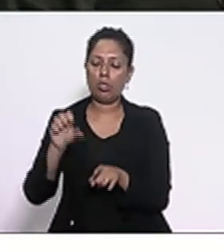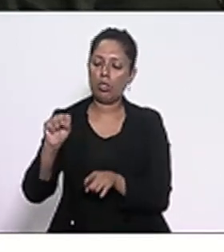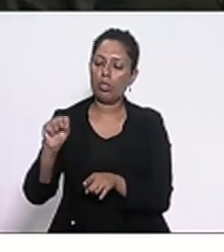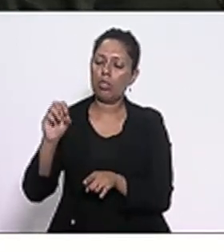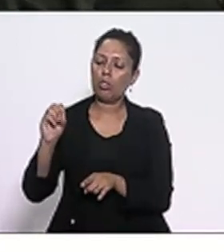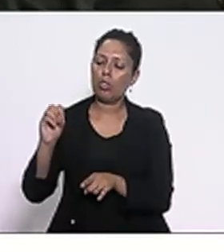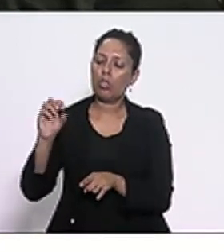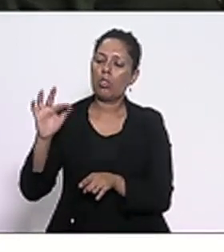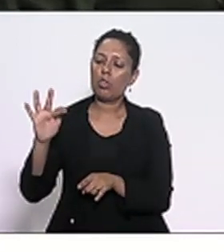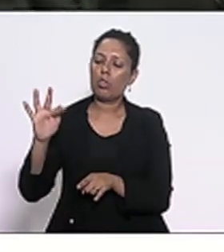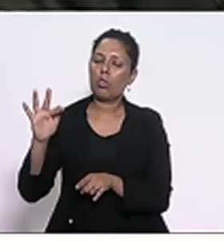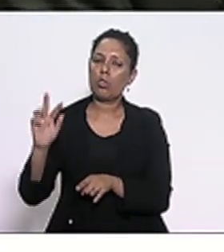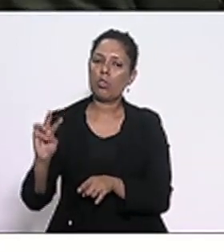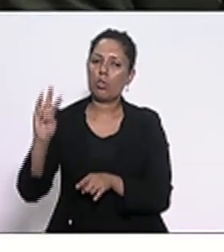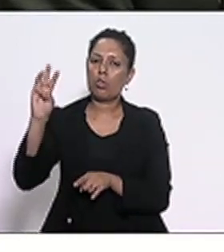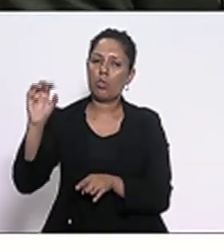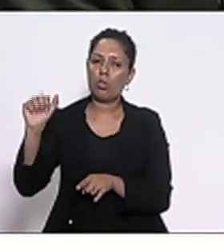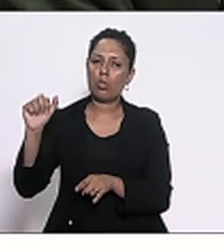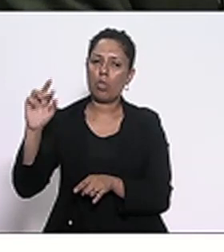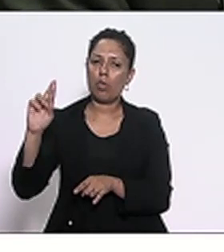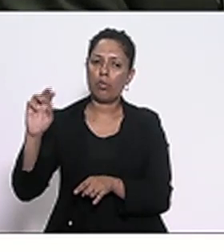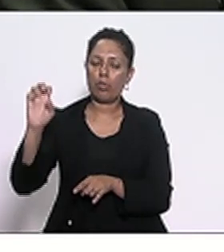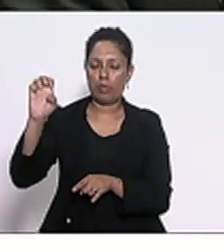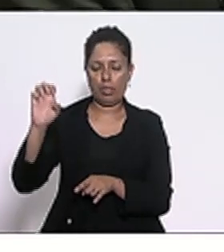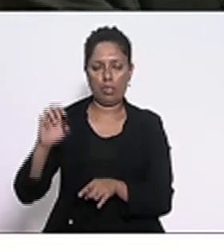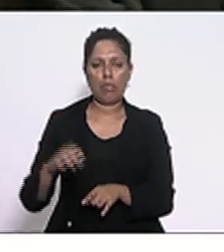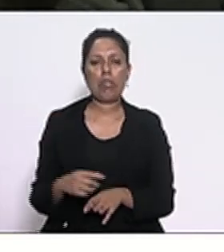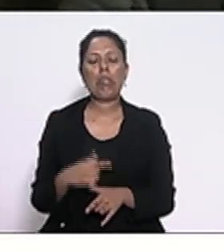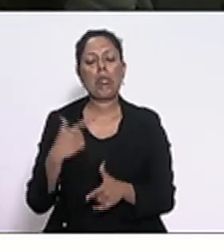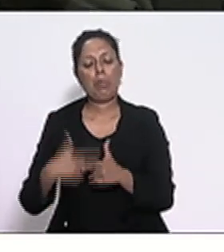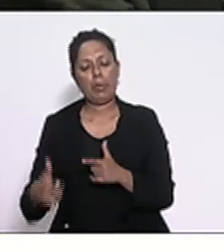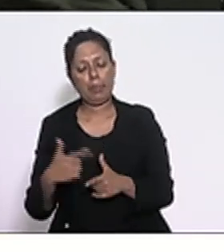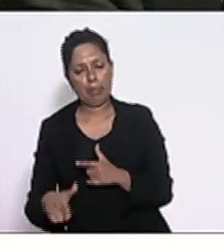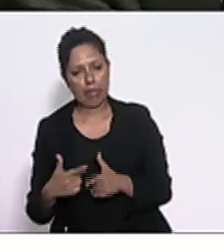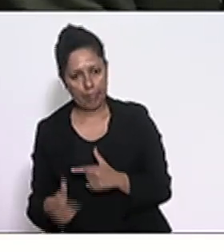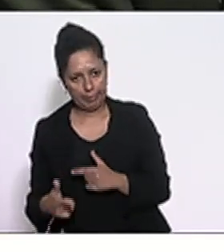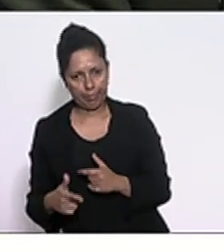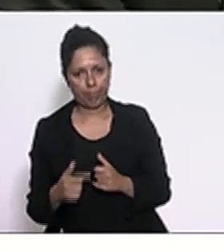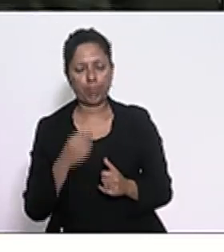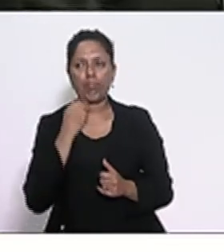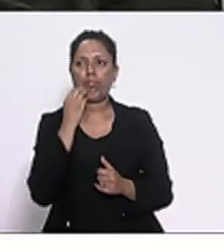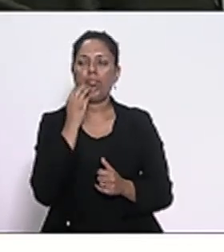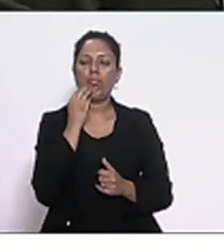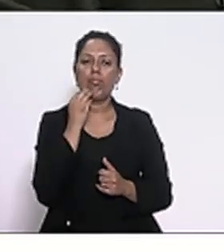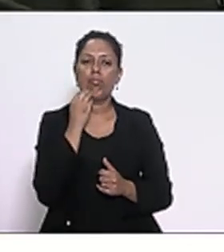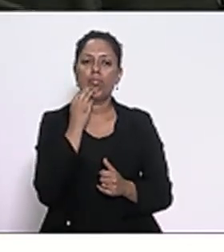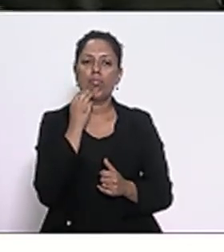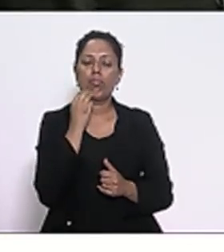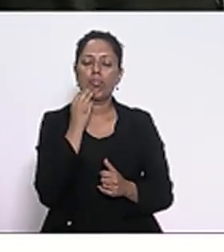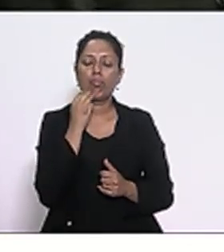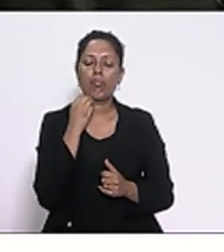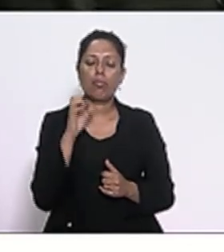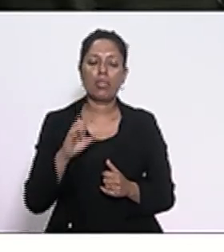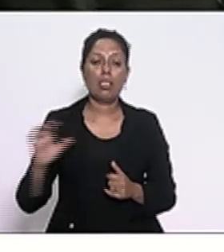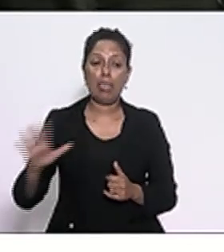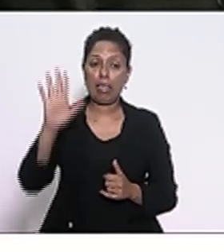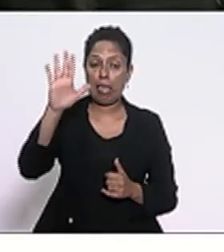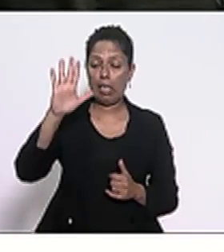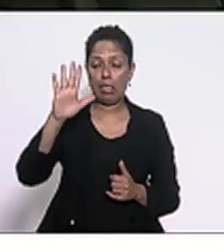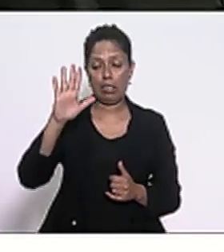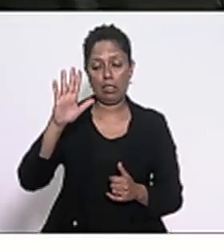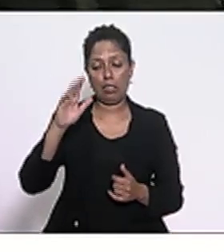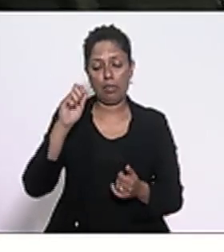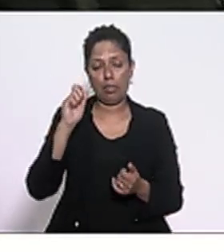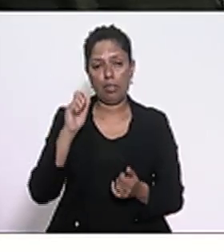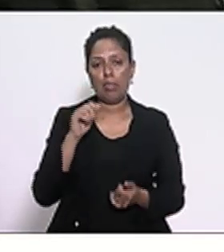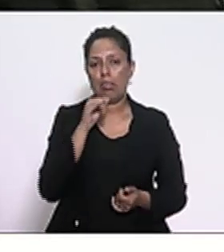elas dispensam o pagamento de licença de software. É uma coisa muito cara e que não precisa ser usado.